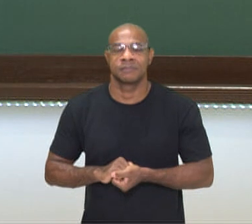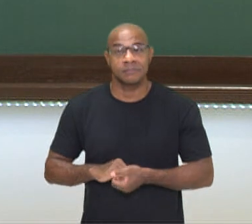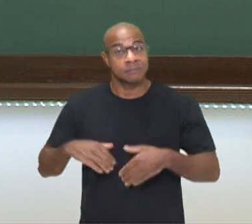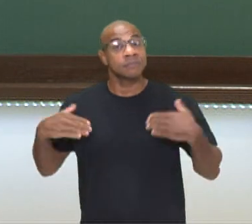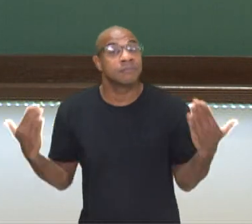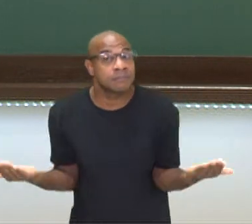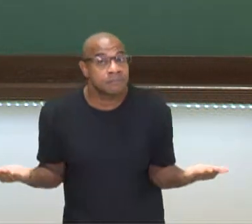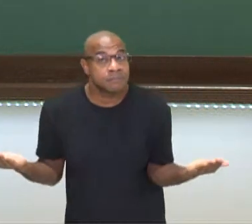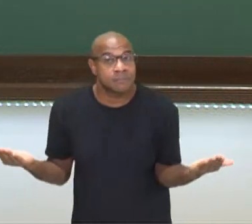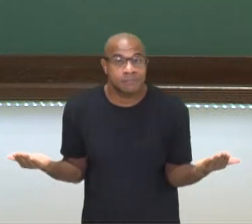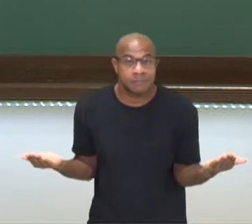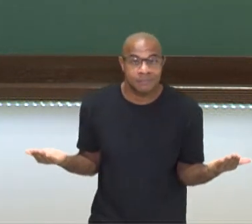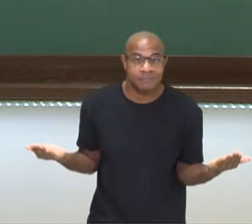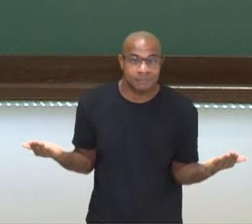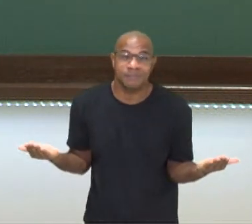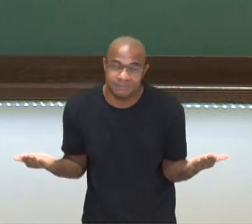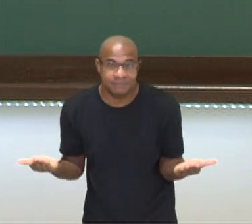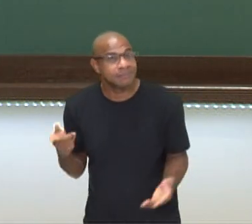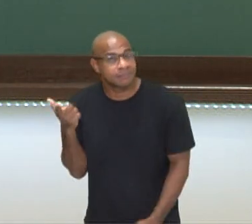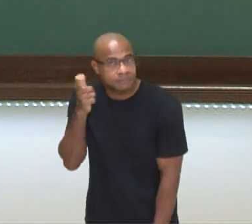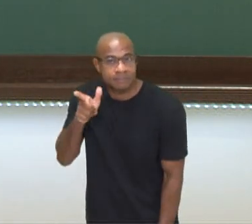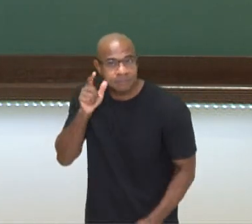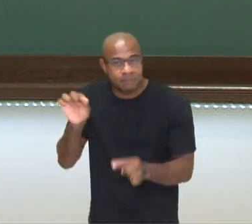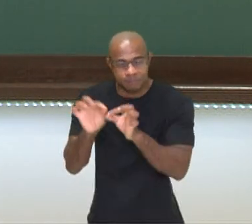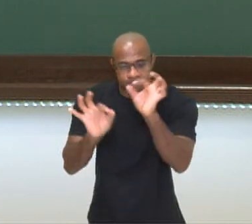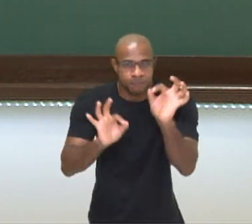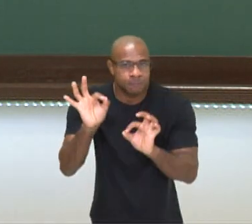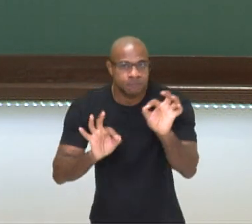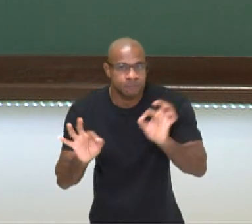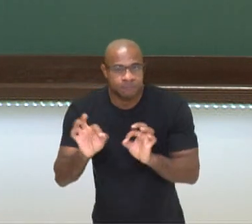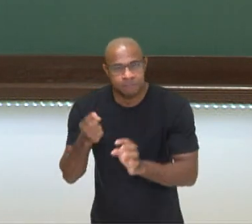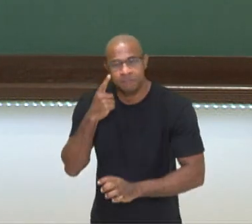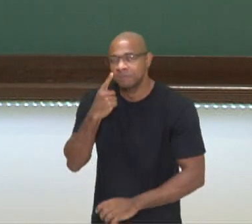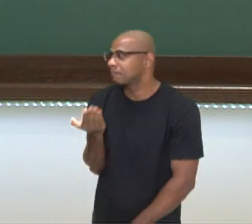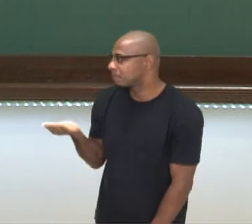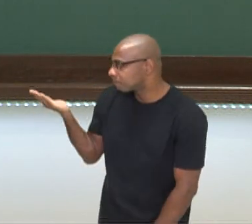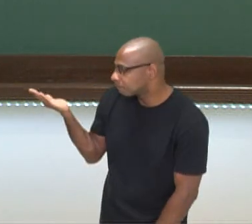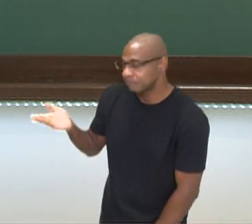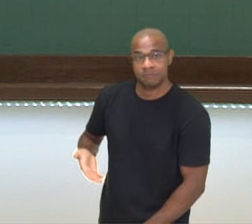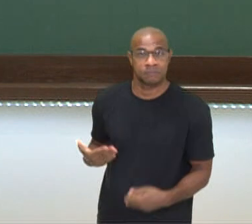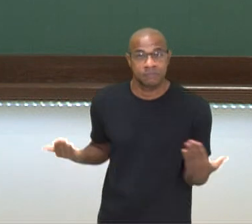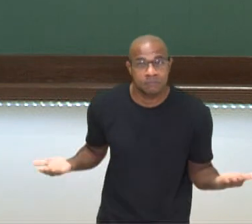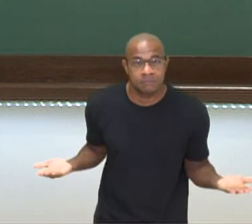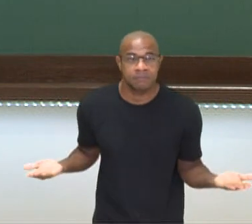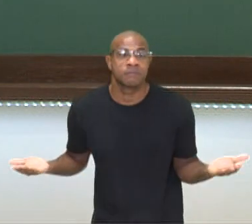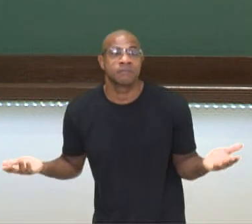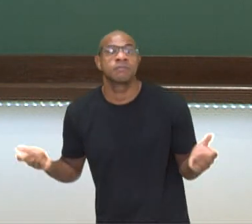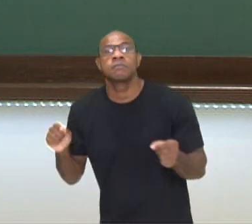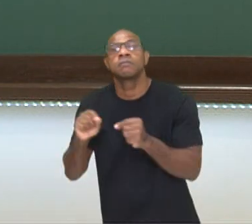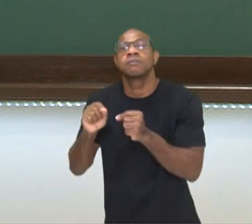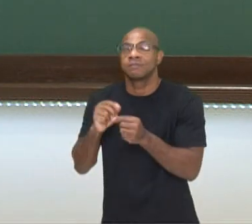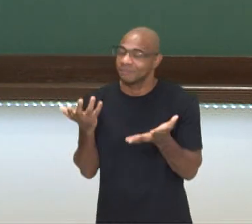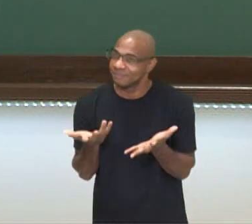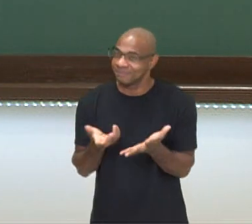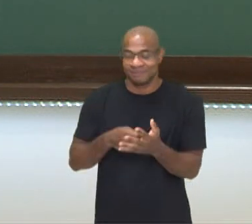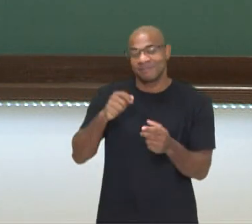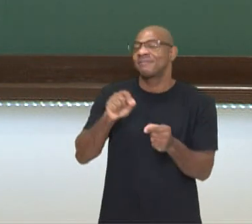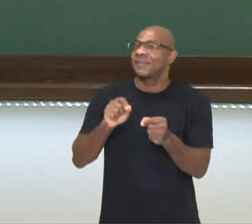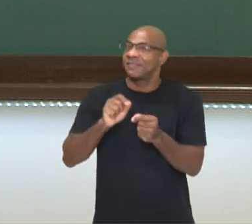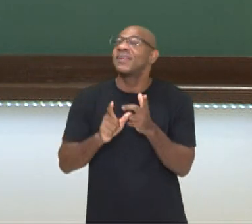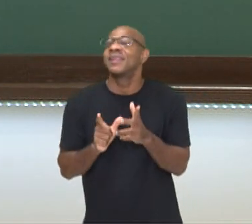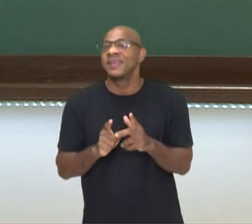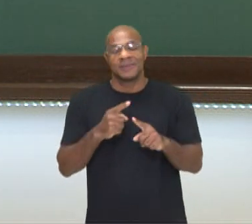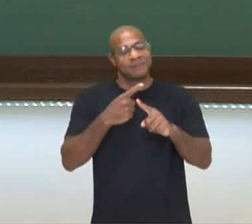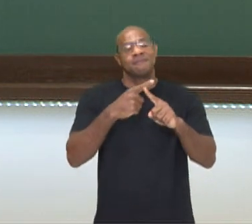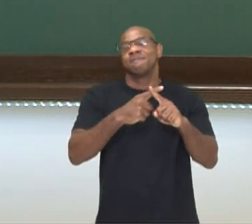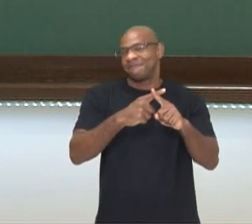E aí, pessoal, rolou? Conseguiram fazer? Vamos dar uma olhada aqui. Então, ela vai fazer um financiamento em 10 vezes com uma